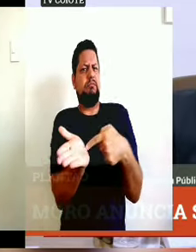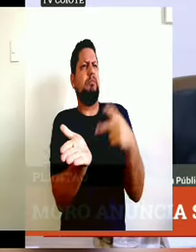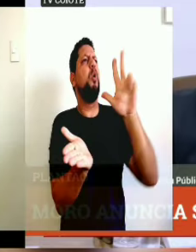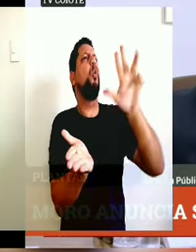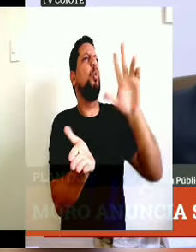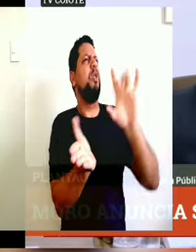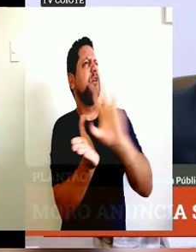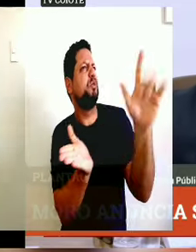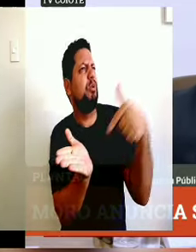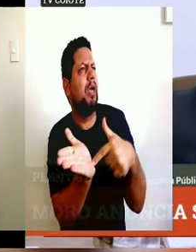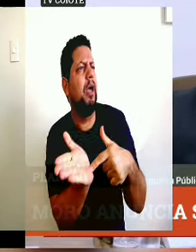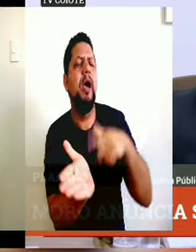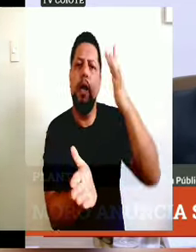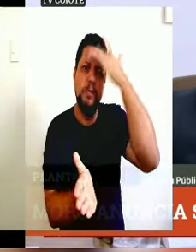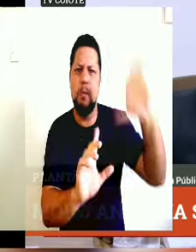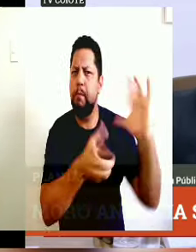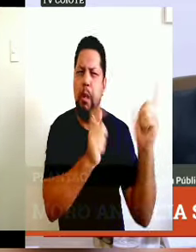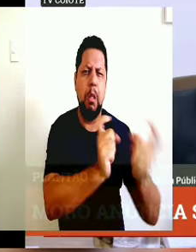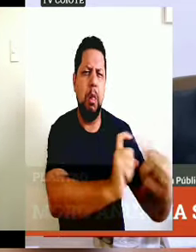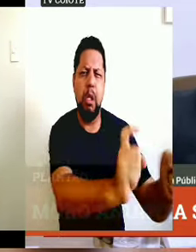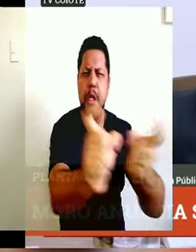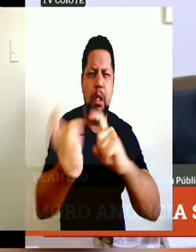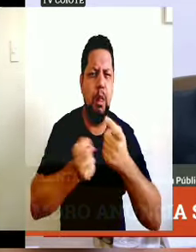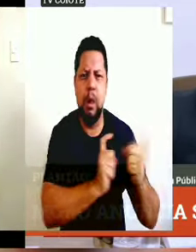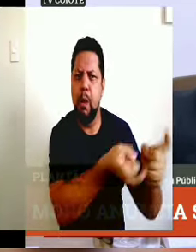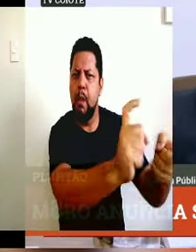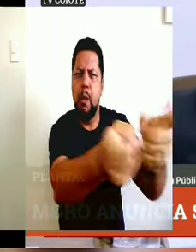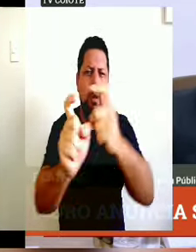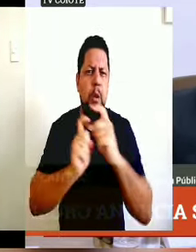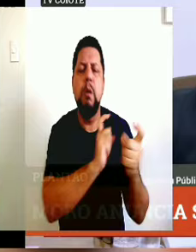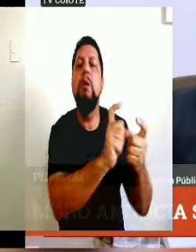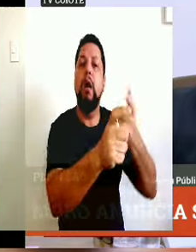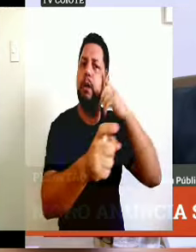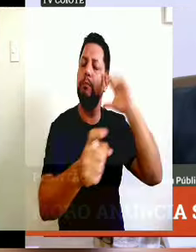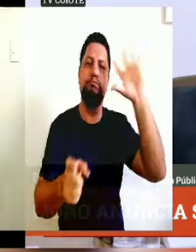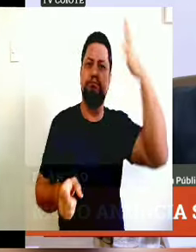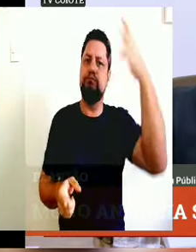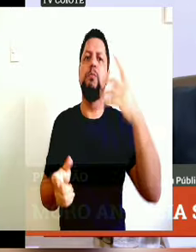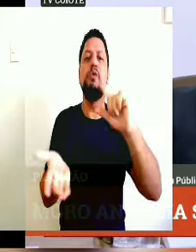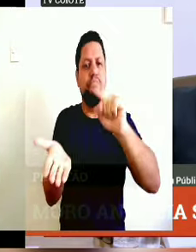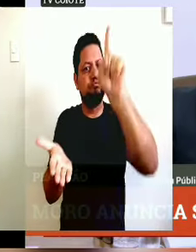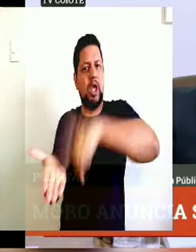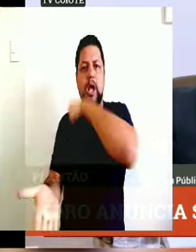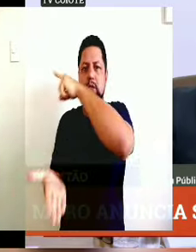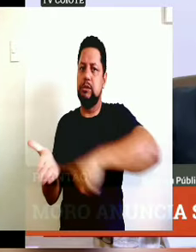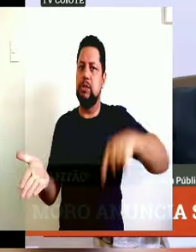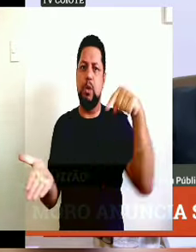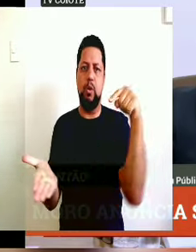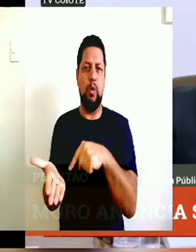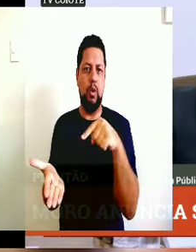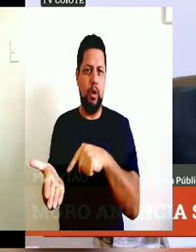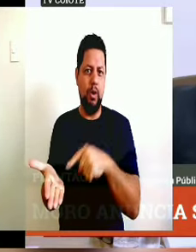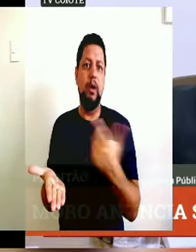ilegal antes que ela fosse executada, a demonstrar o